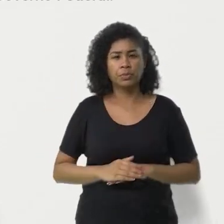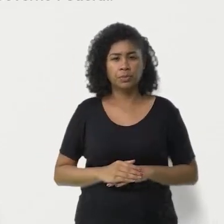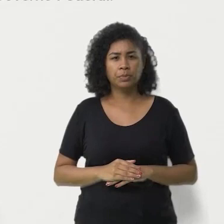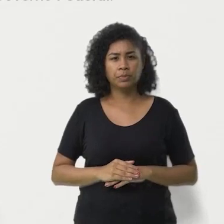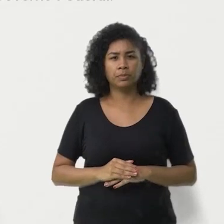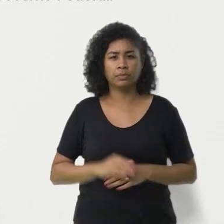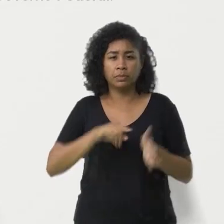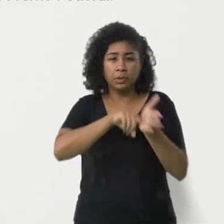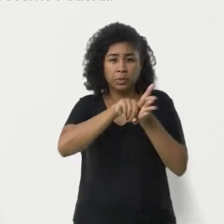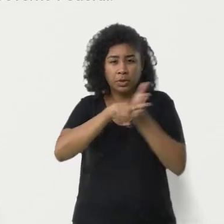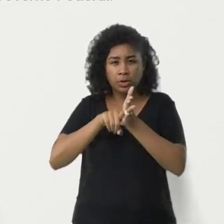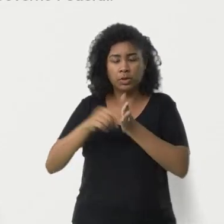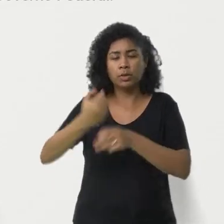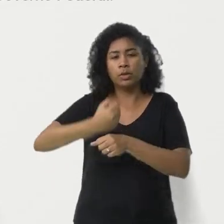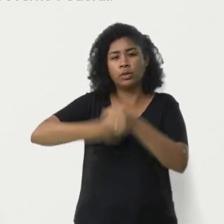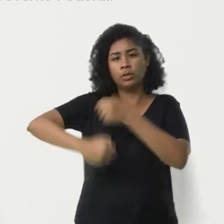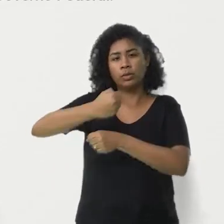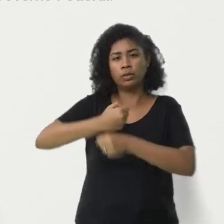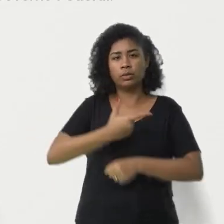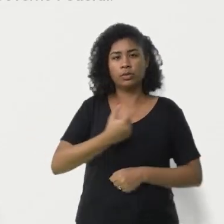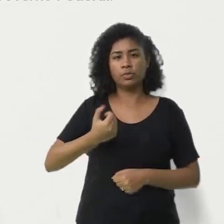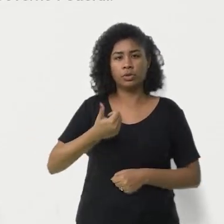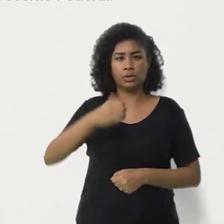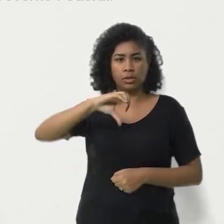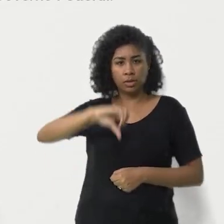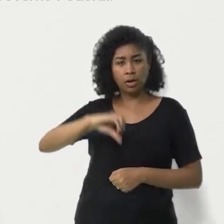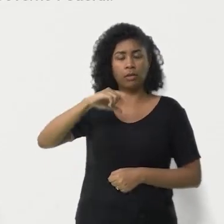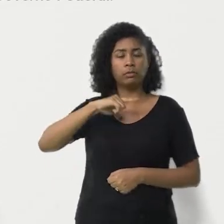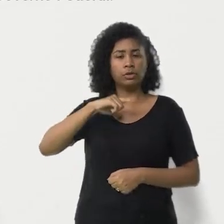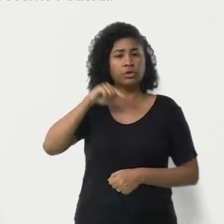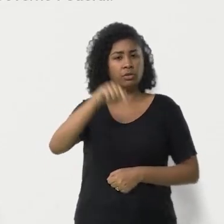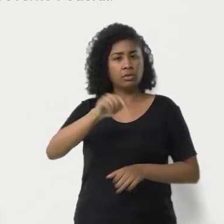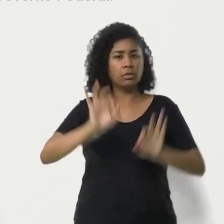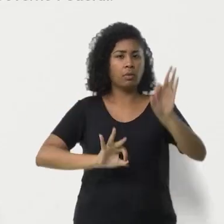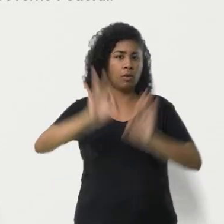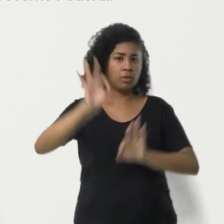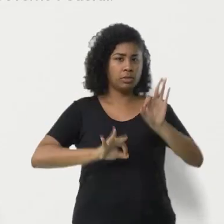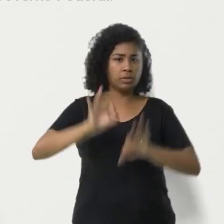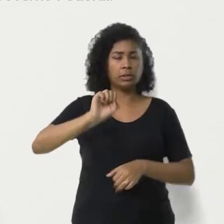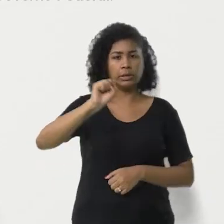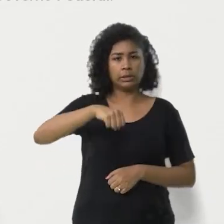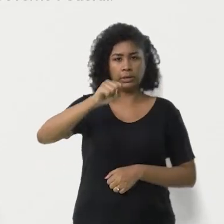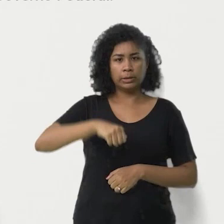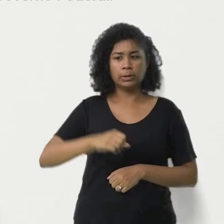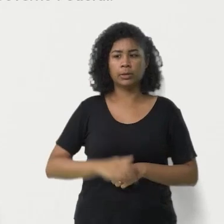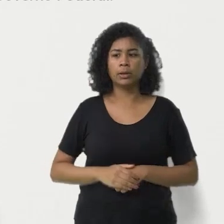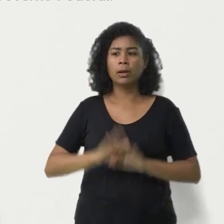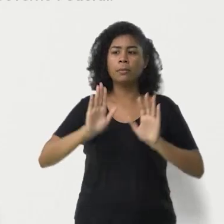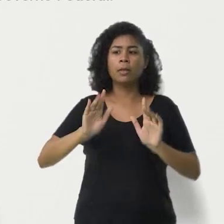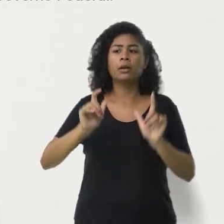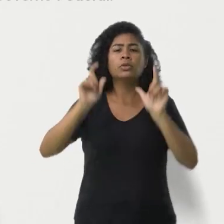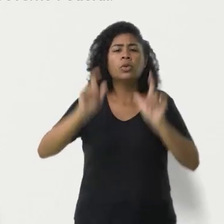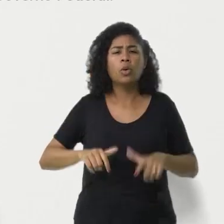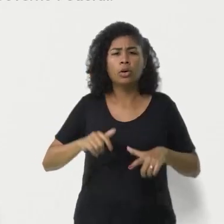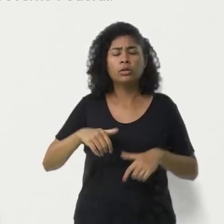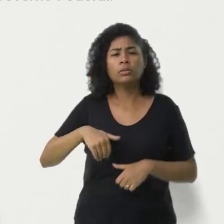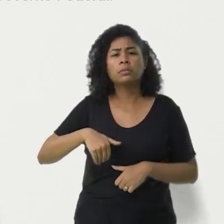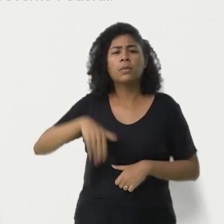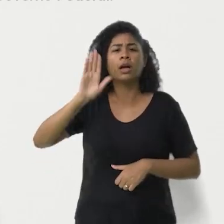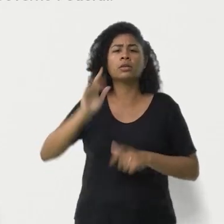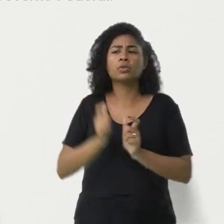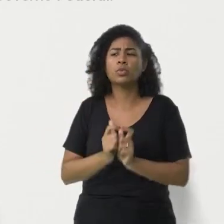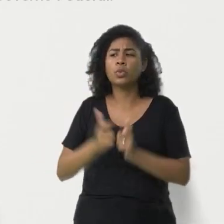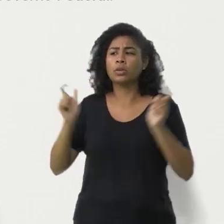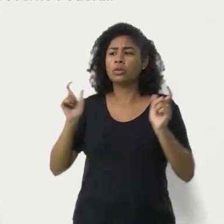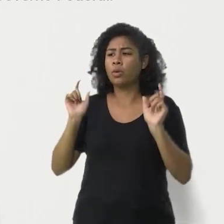de 2019, existia aí essa distribuição. Onde será que vai estar aí a maior quantidade? O que a gente verifica?